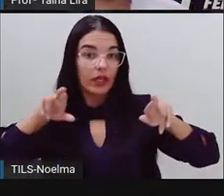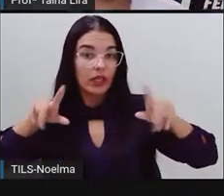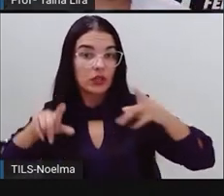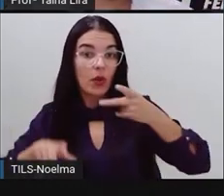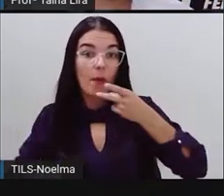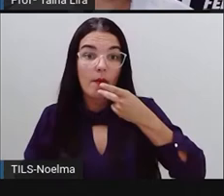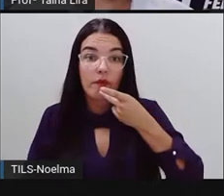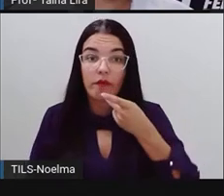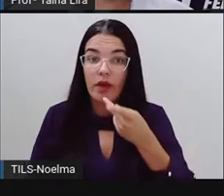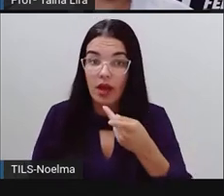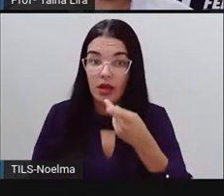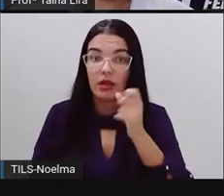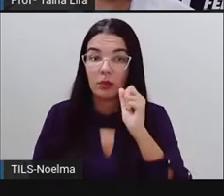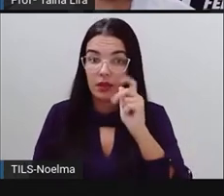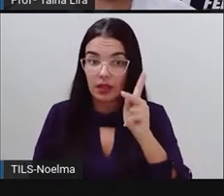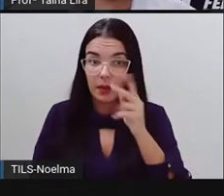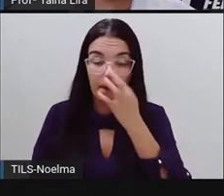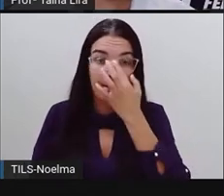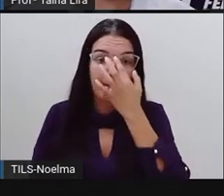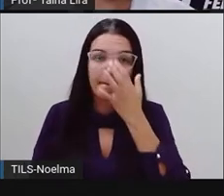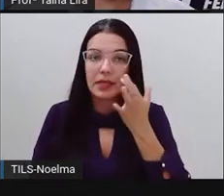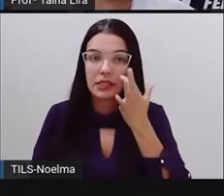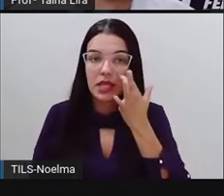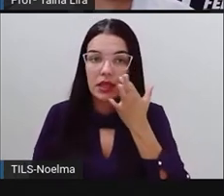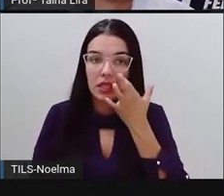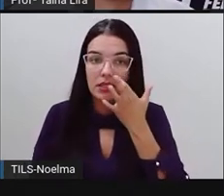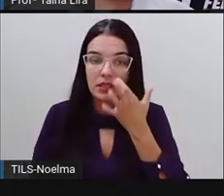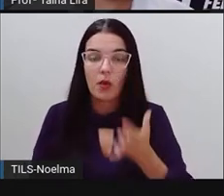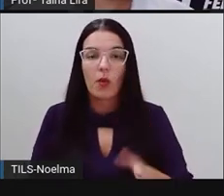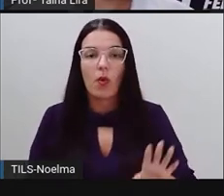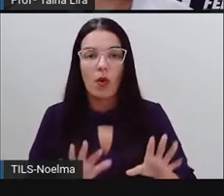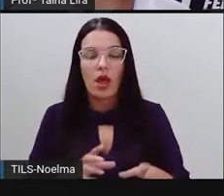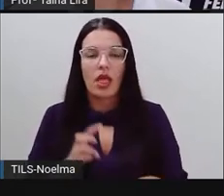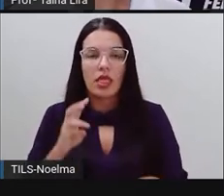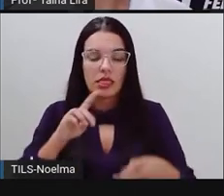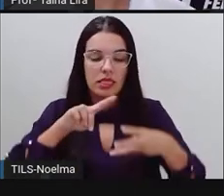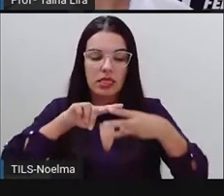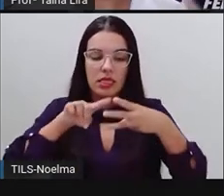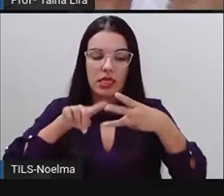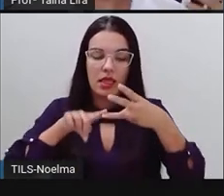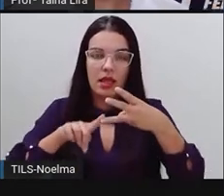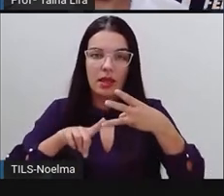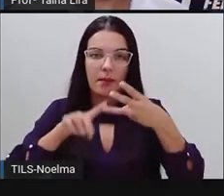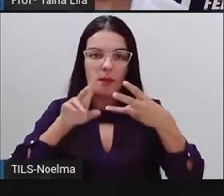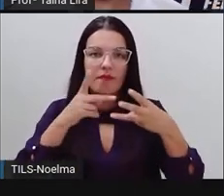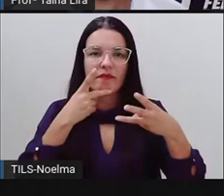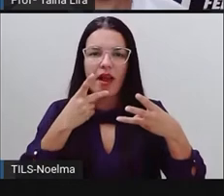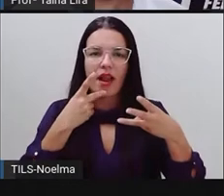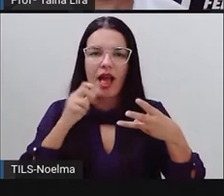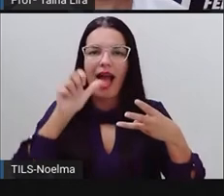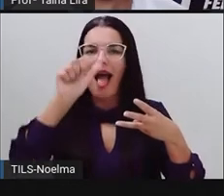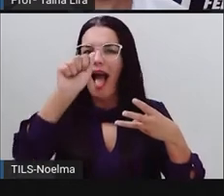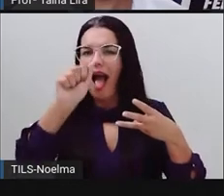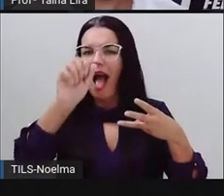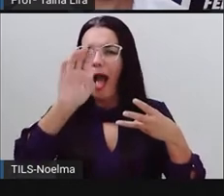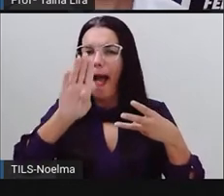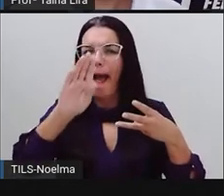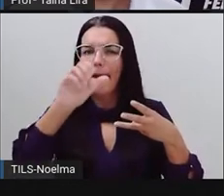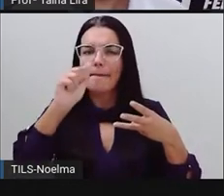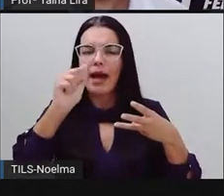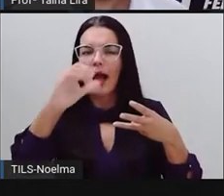Tá certo então aqui ó eu tenho aqui Três Palavrinhas Só vamos para um se essa palavra